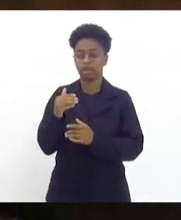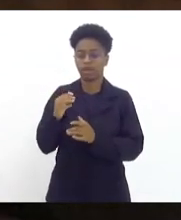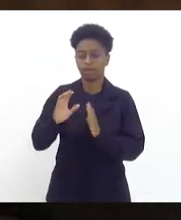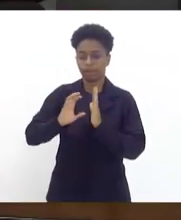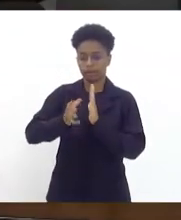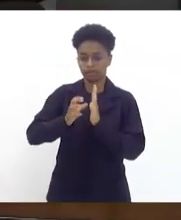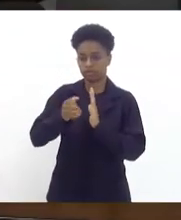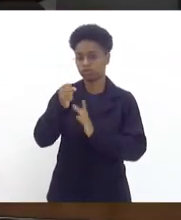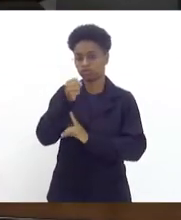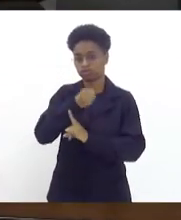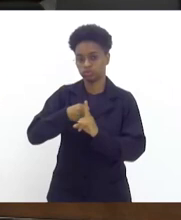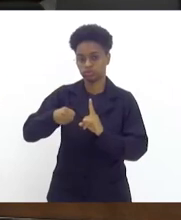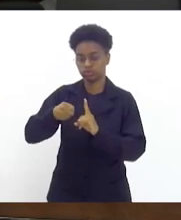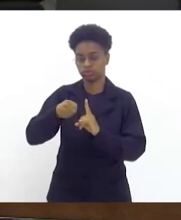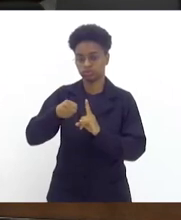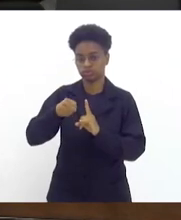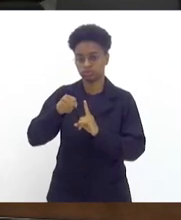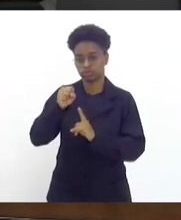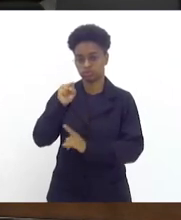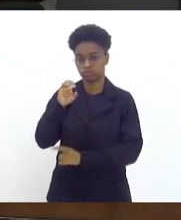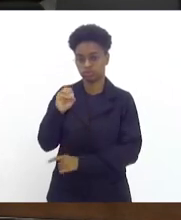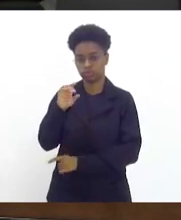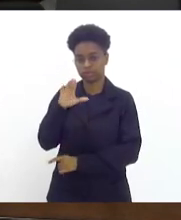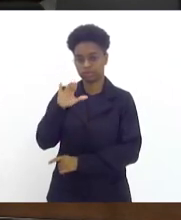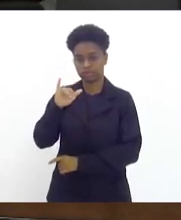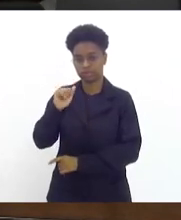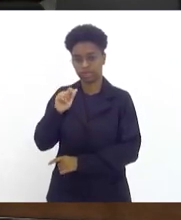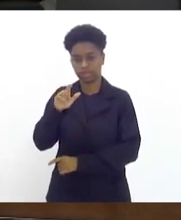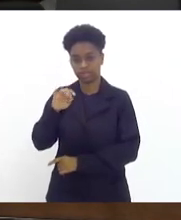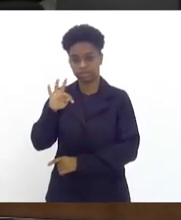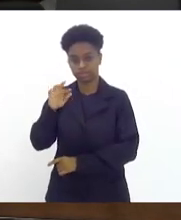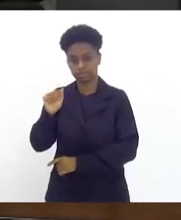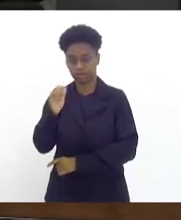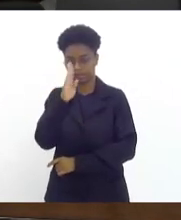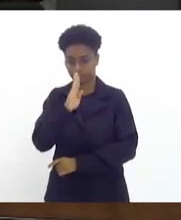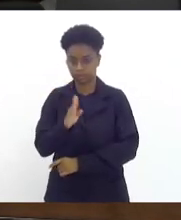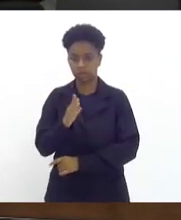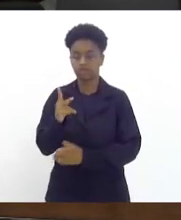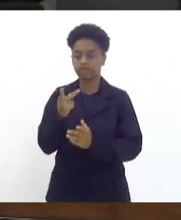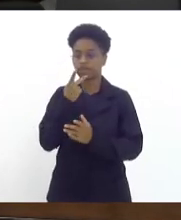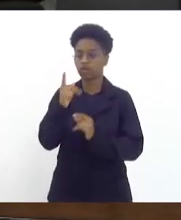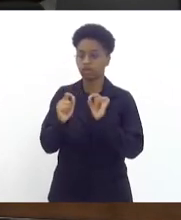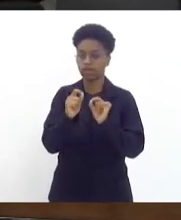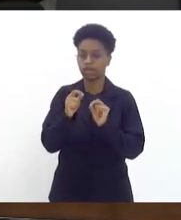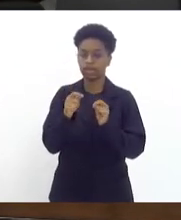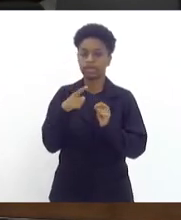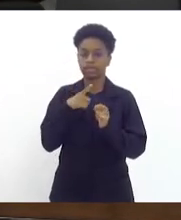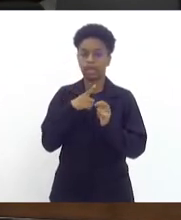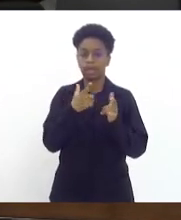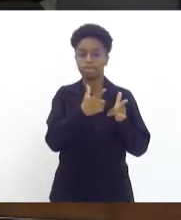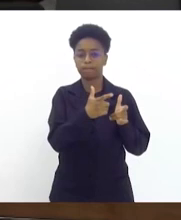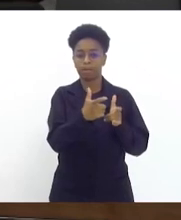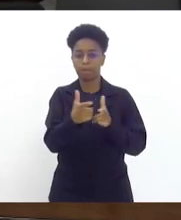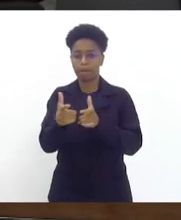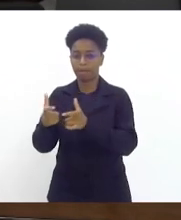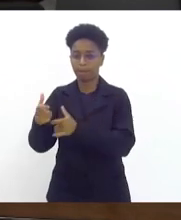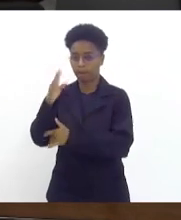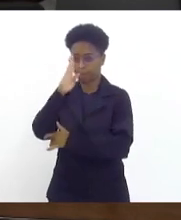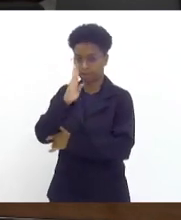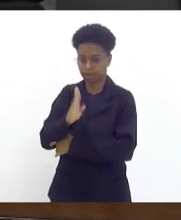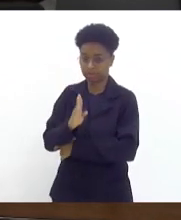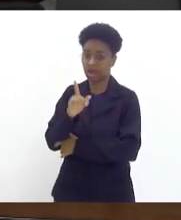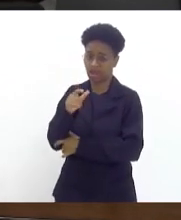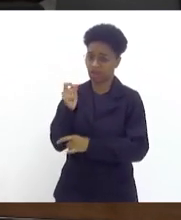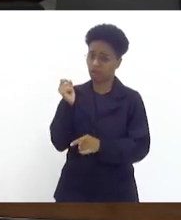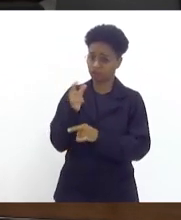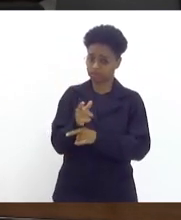que basicamente ele diz o seguinte está acontecendo genocídio no estado do Rio de Janeiro esses genocídio é até ofensivo que